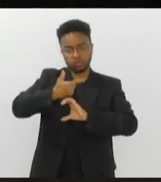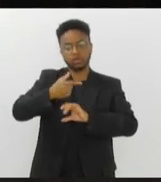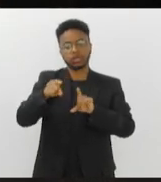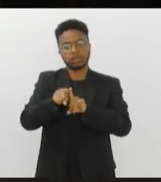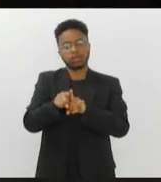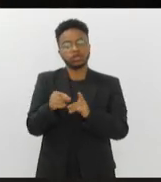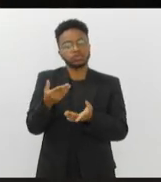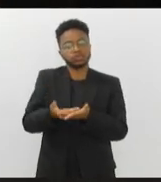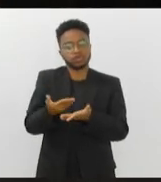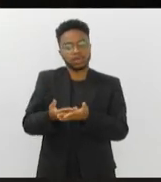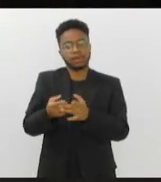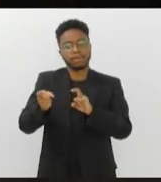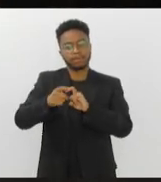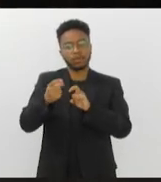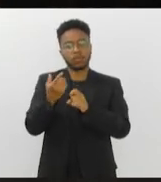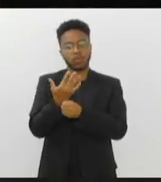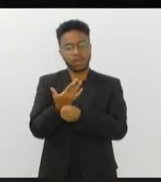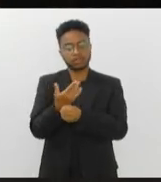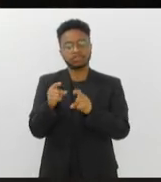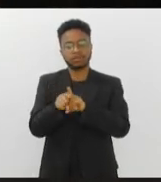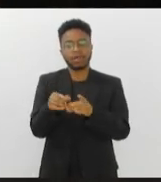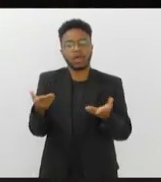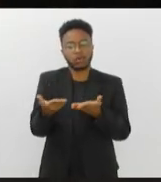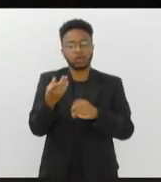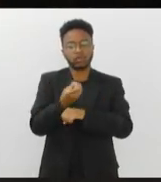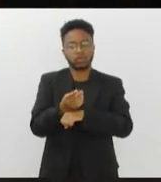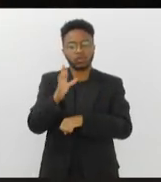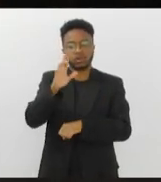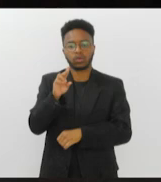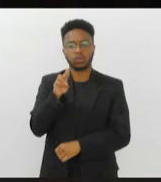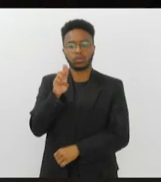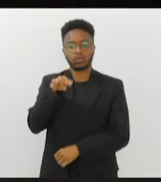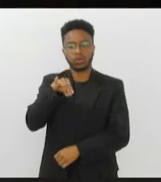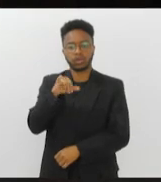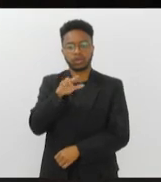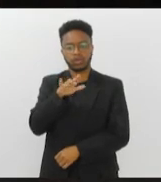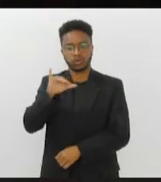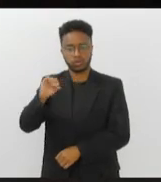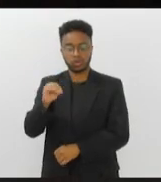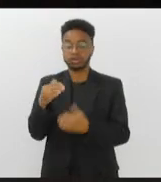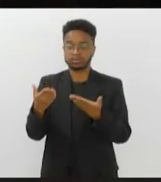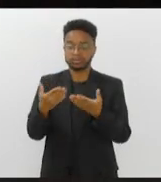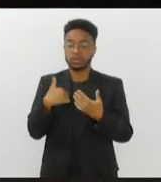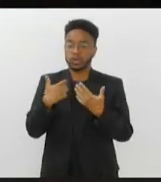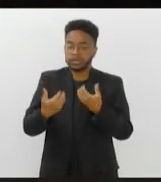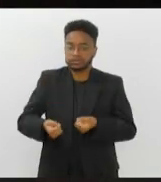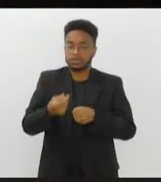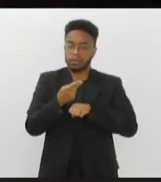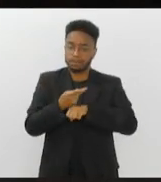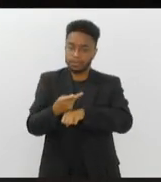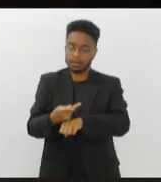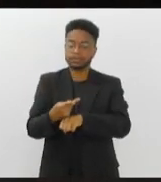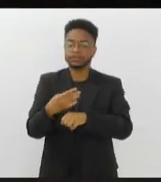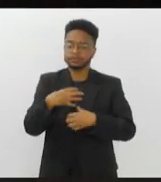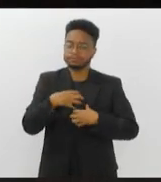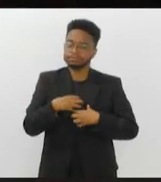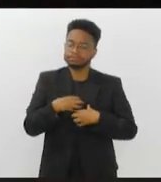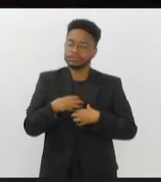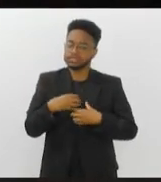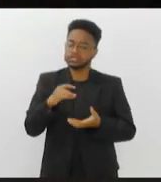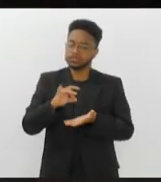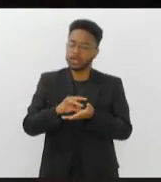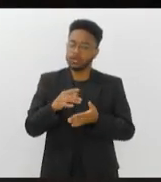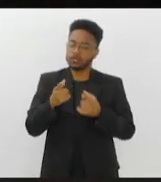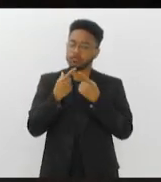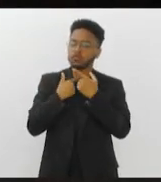na Unirio. E poder receber esse tipo de premiação me deixa com ainda mais